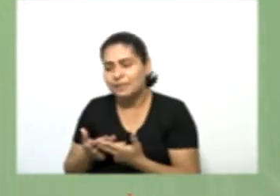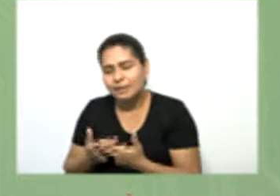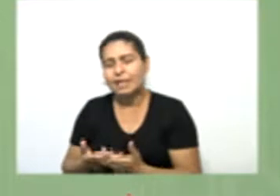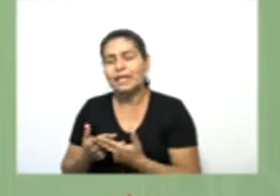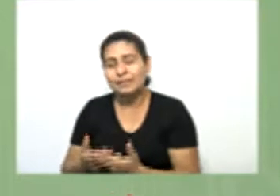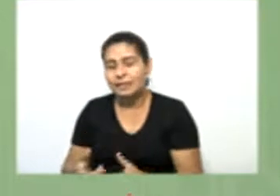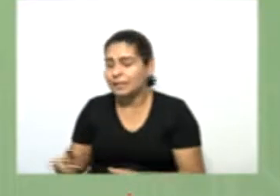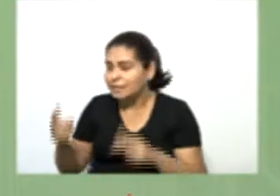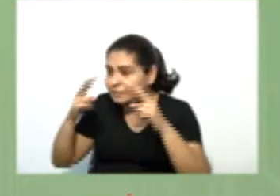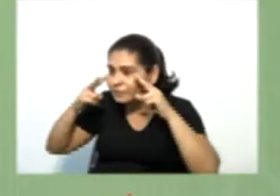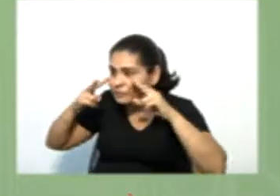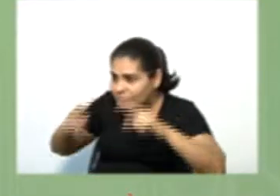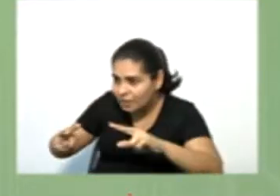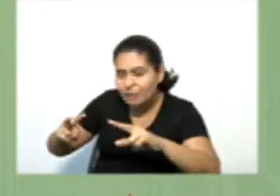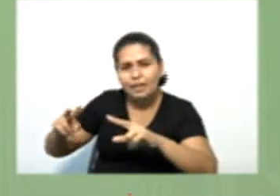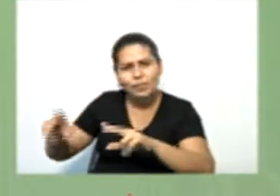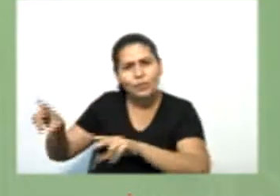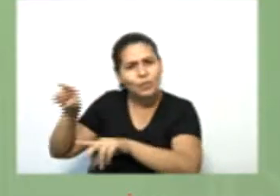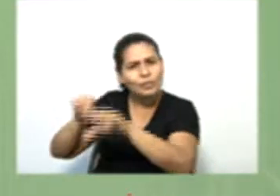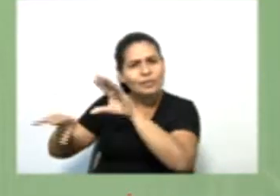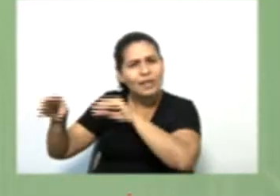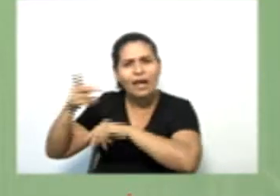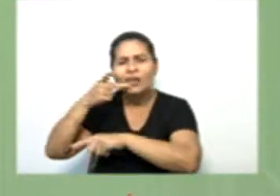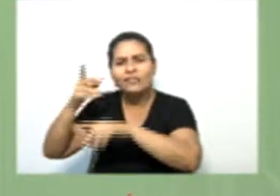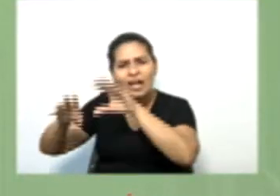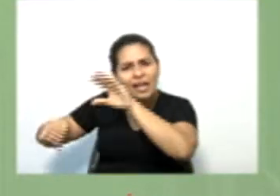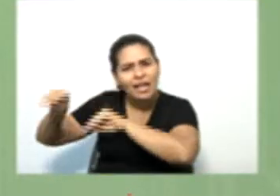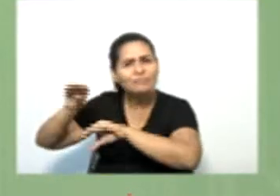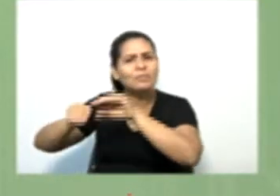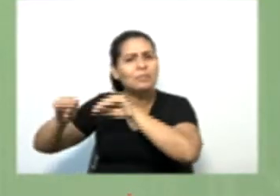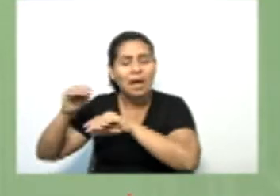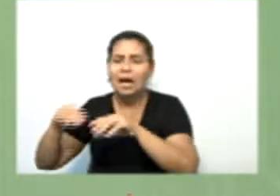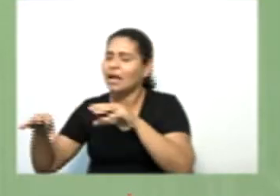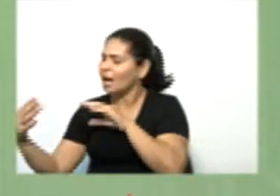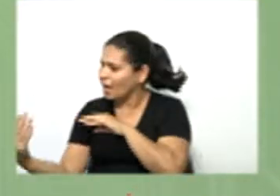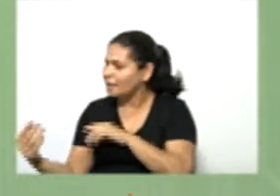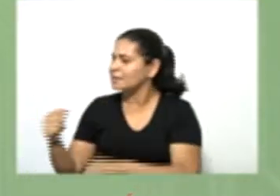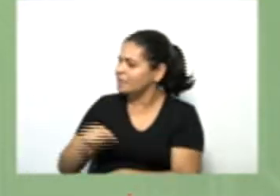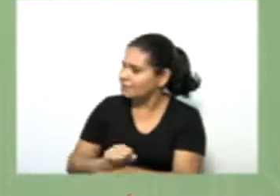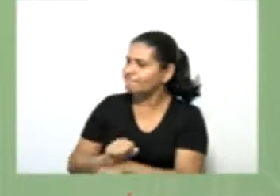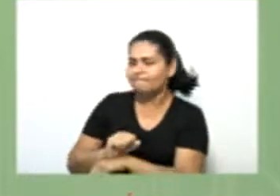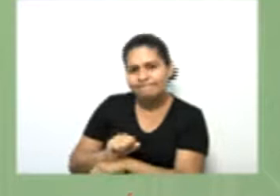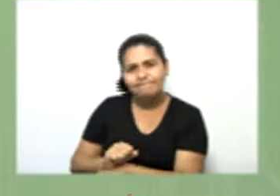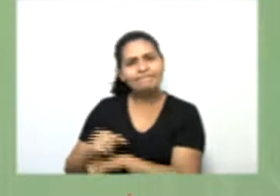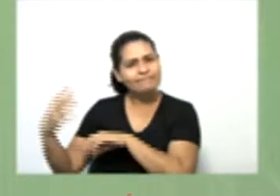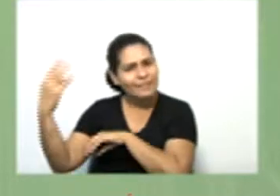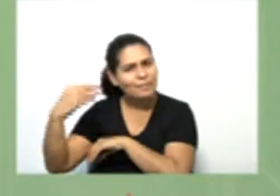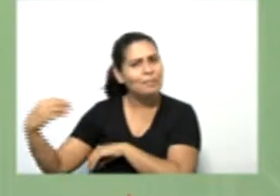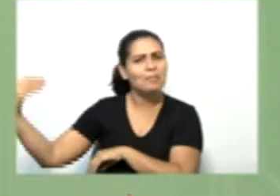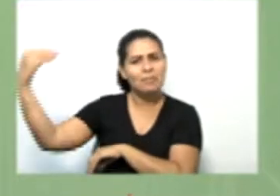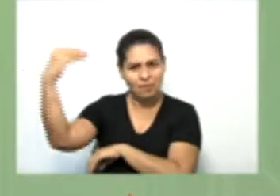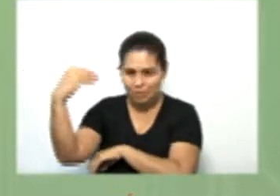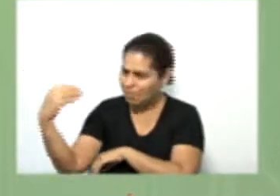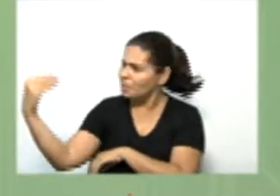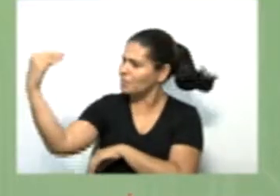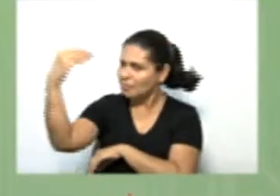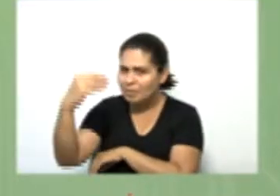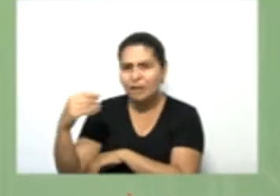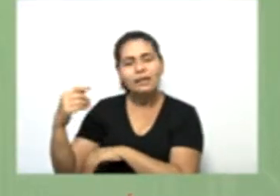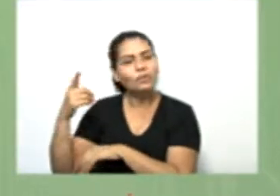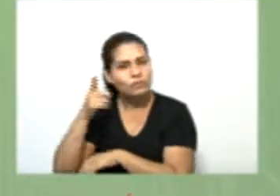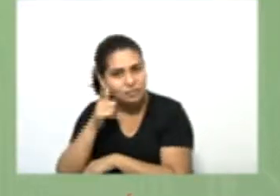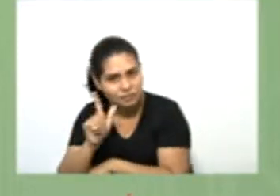concentrar-se no que o outro lado tem a dizer, no que o outro lado está falando, mas isso de forma o